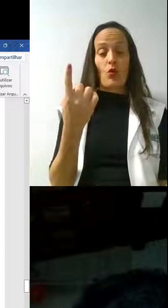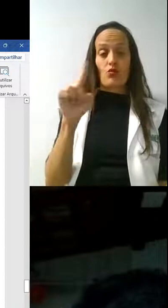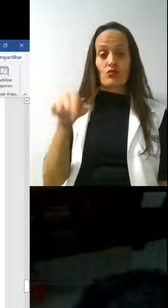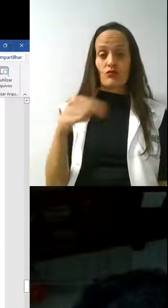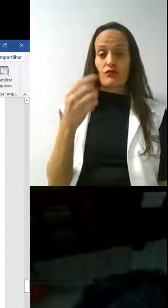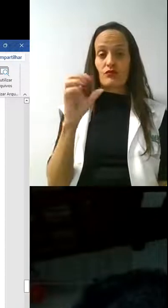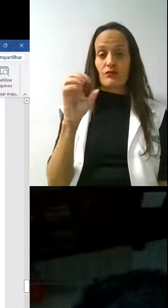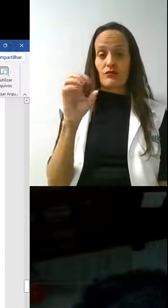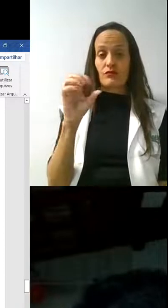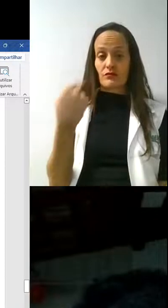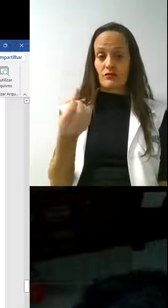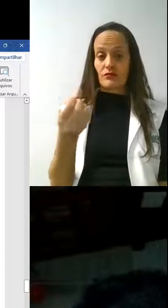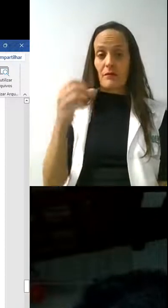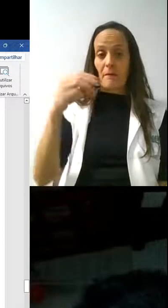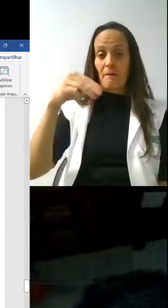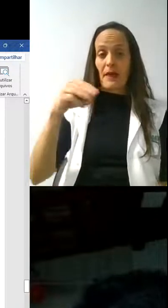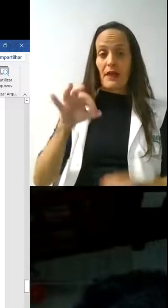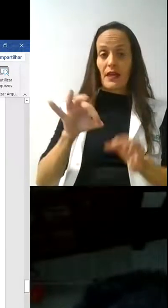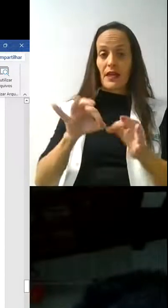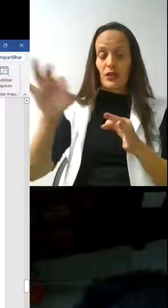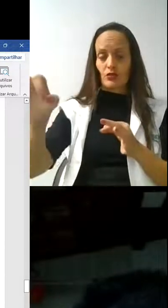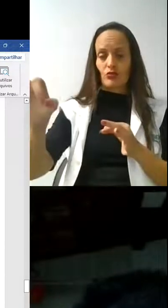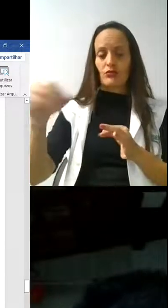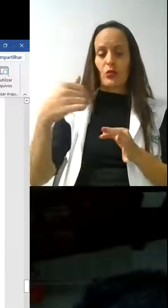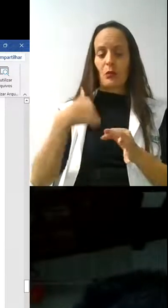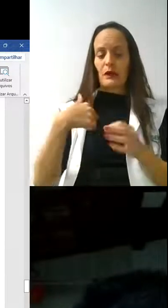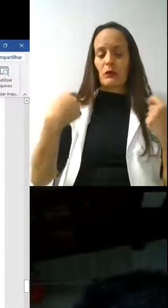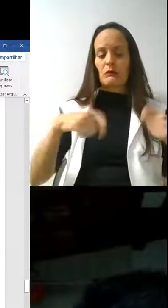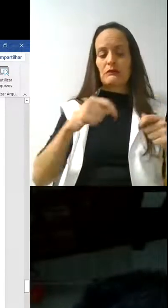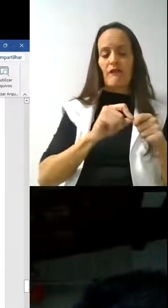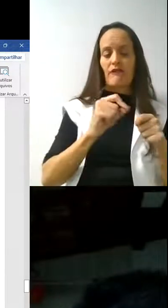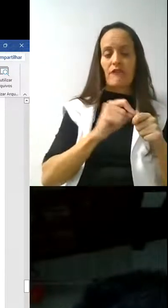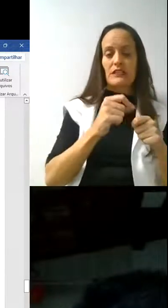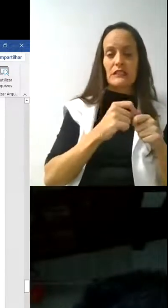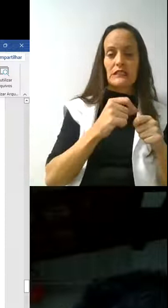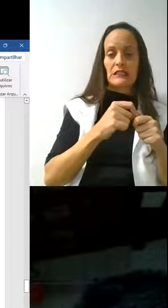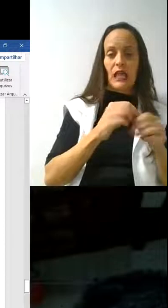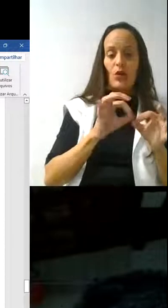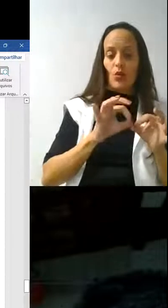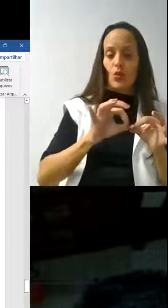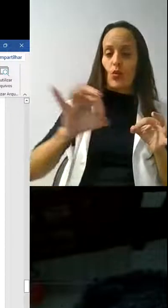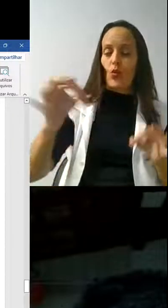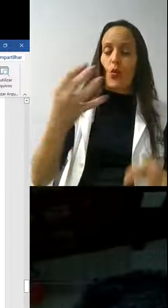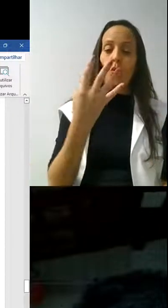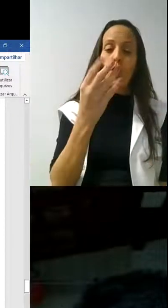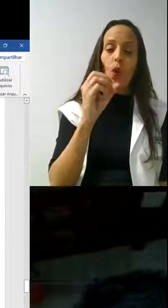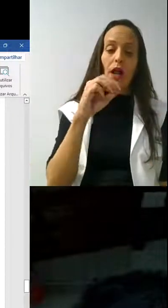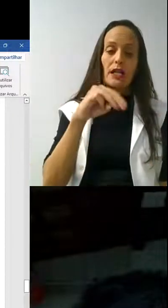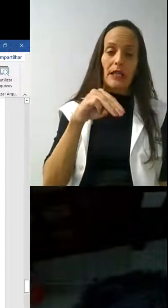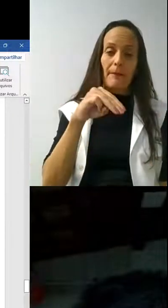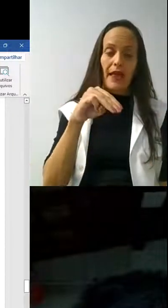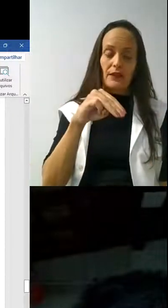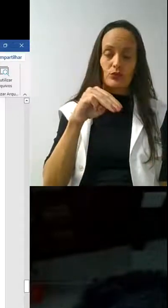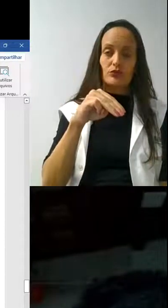representar, né, para mim desenhar 40 metros usando a escala de 1 para 25 num